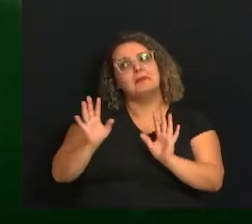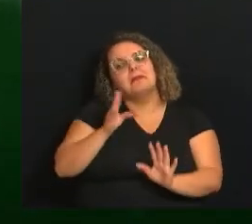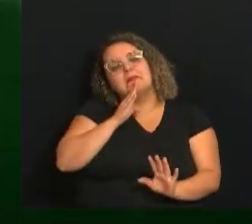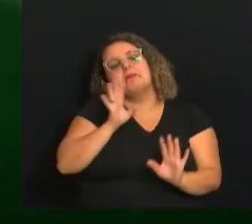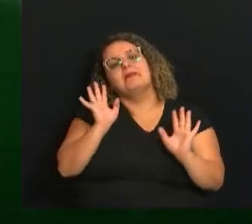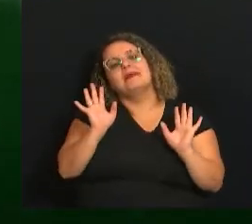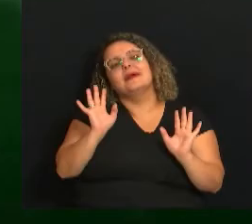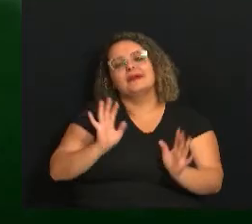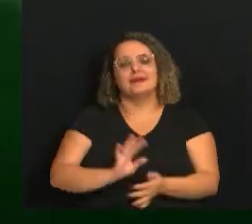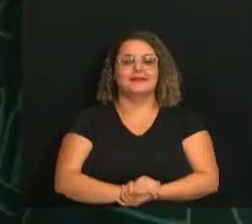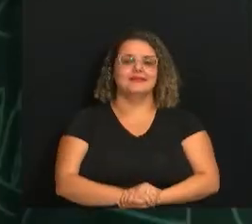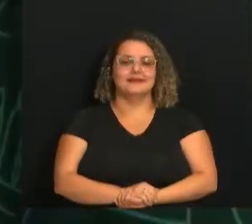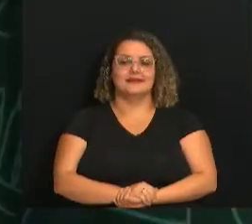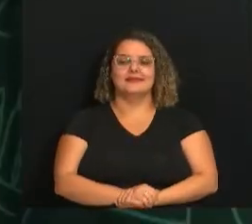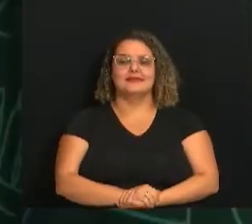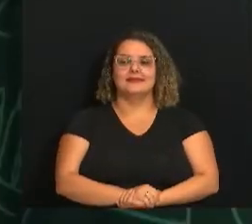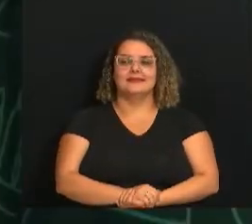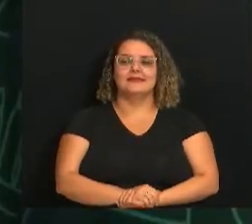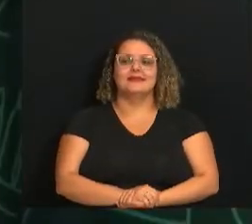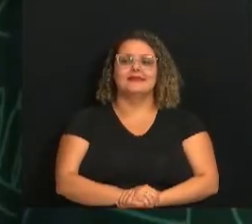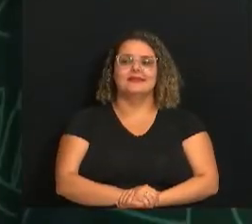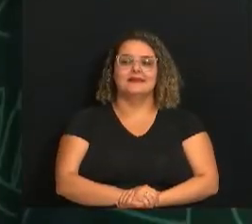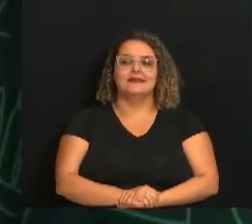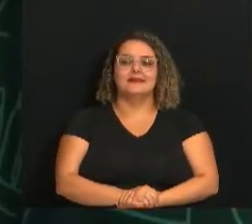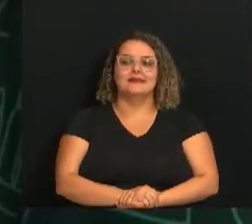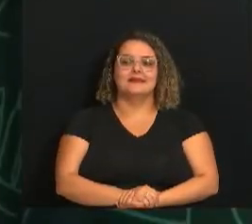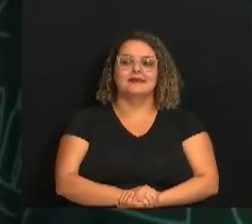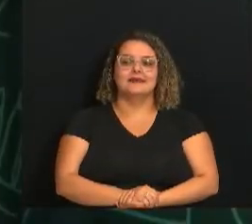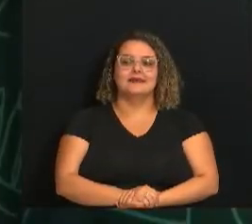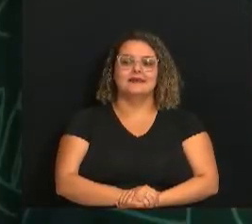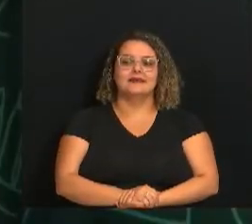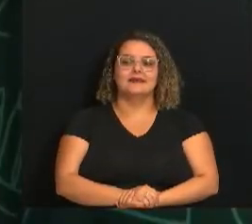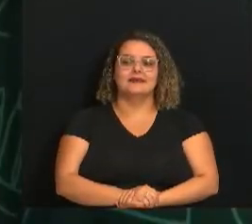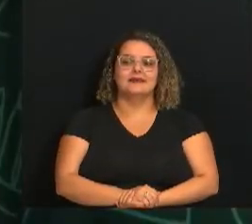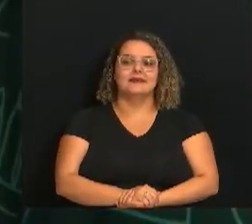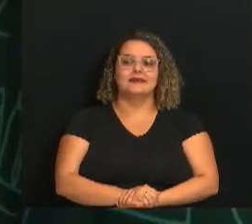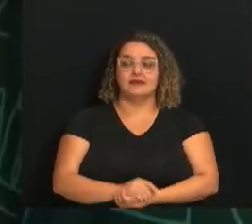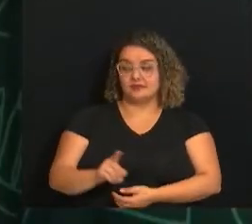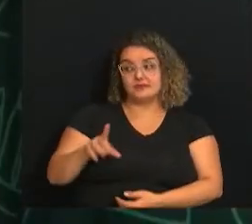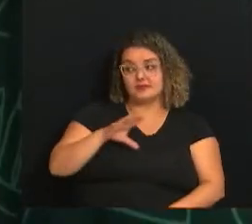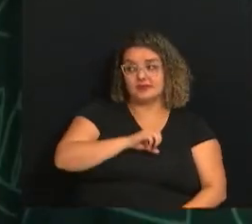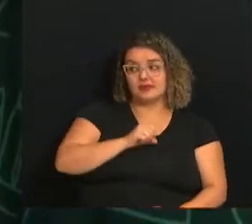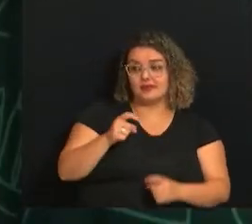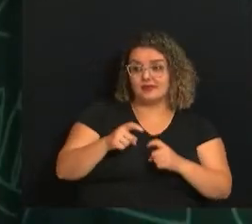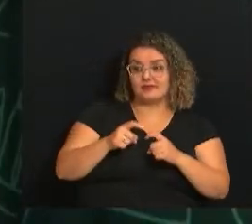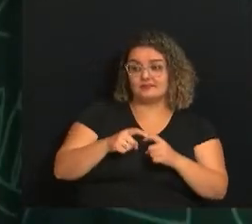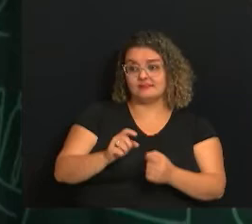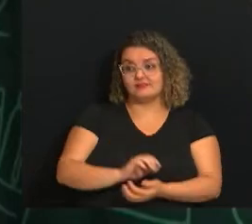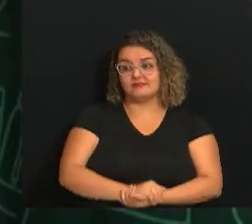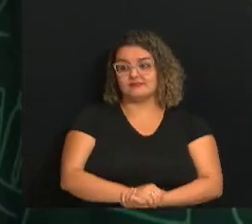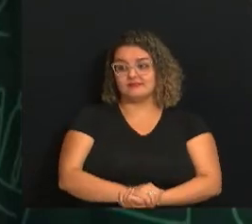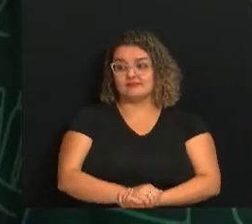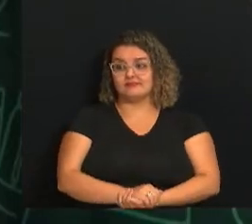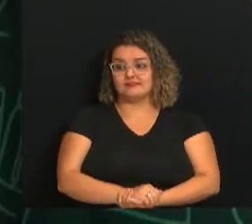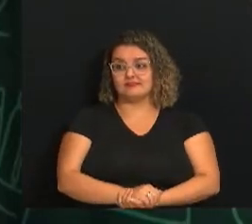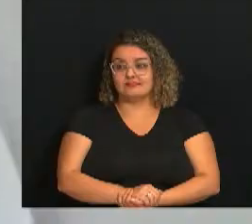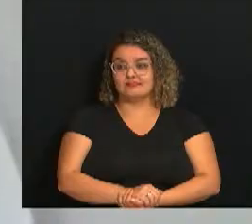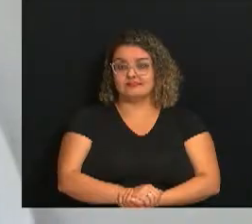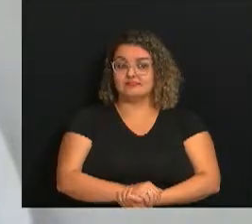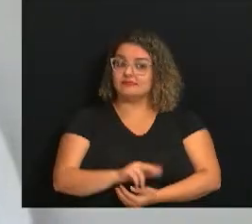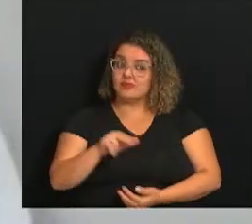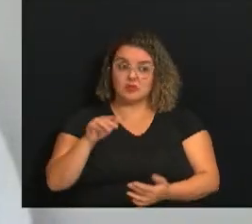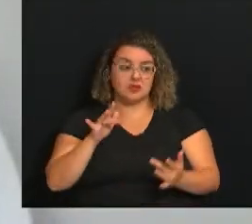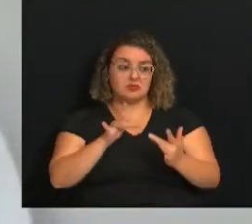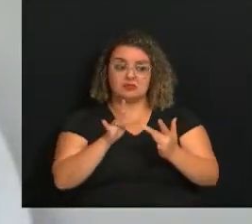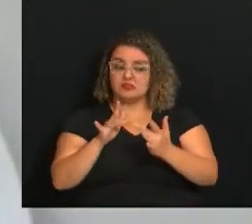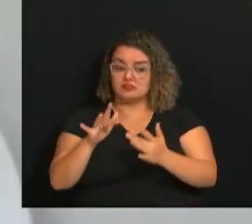né? Também é uma profissão assim, muito legal. Você gosta? Então, eu nunca tive muito contato com essa área, mas